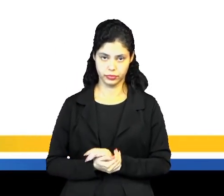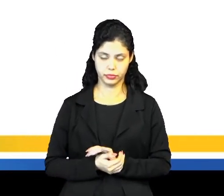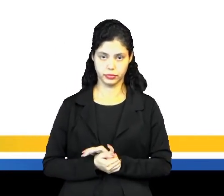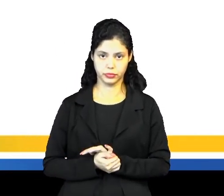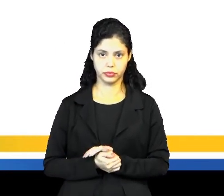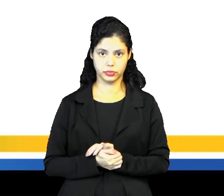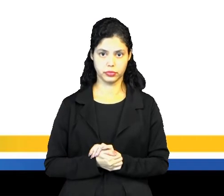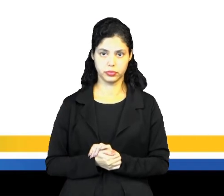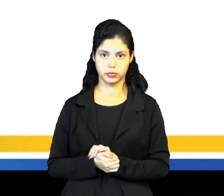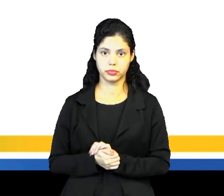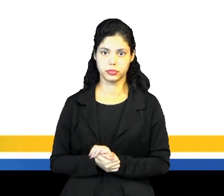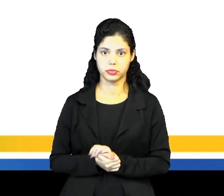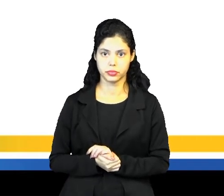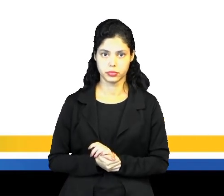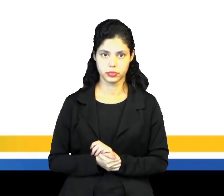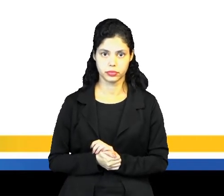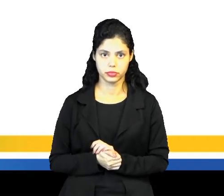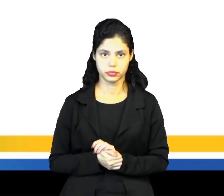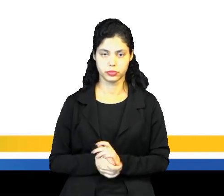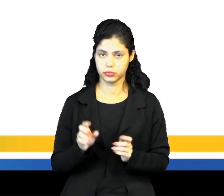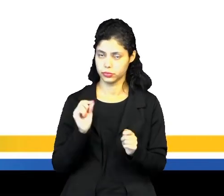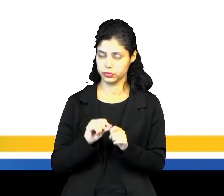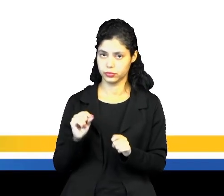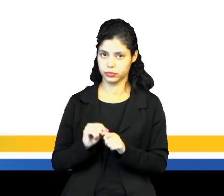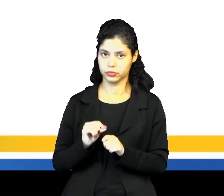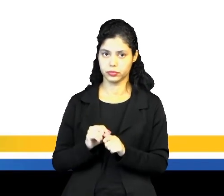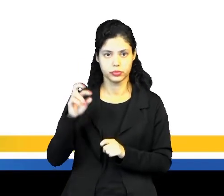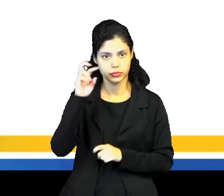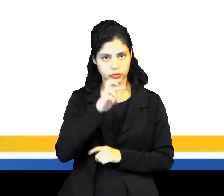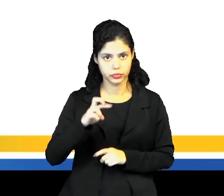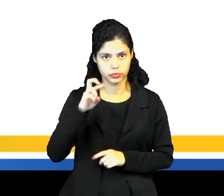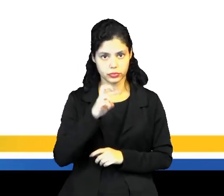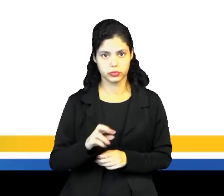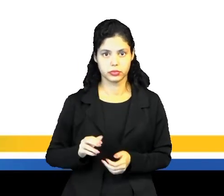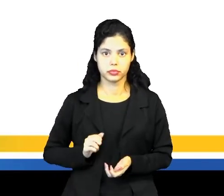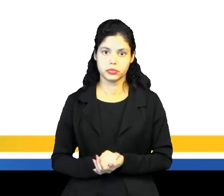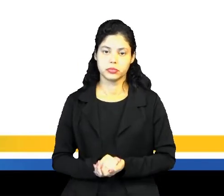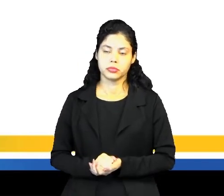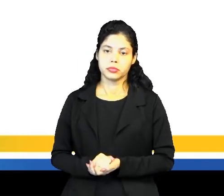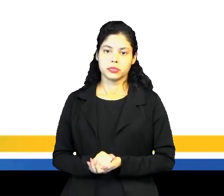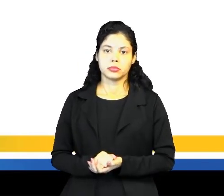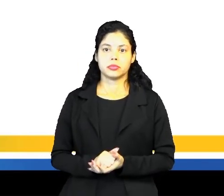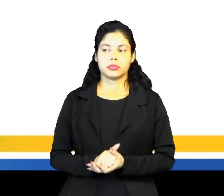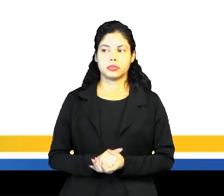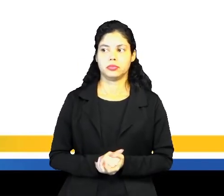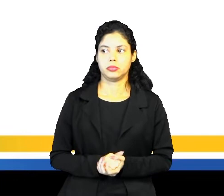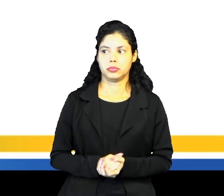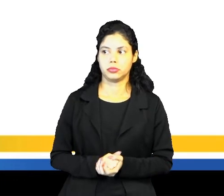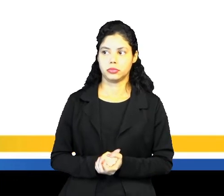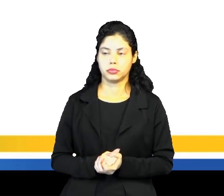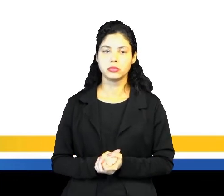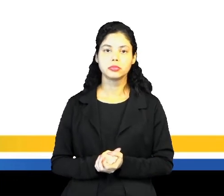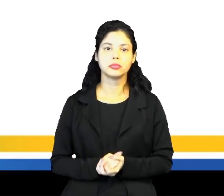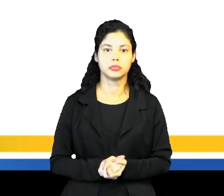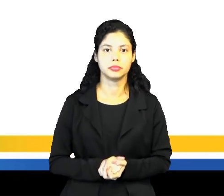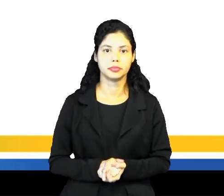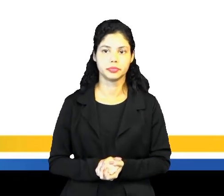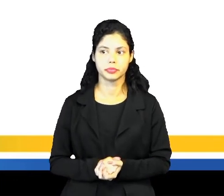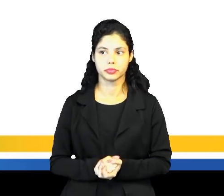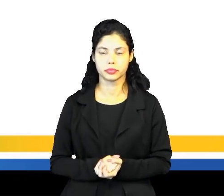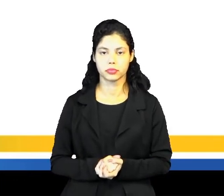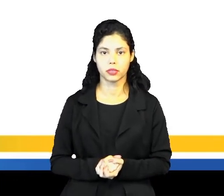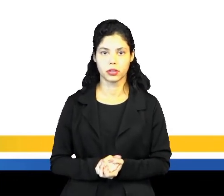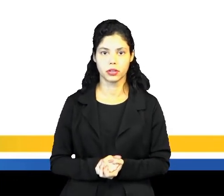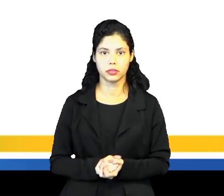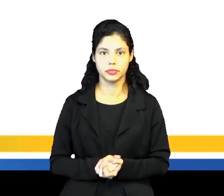Então, ele faz, né, essa análise minuciosa aí, tá? Monumental de